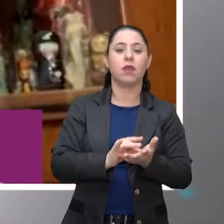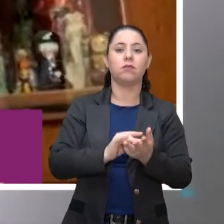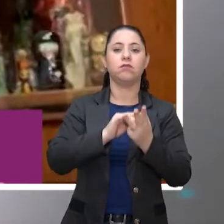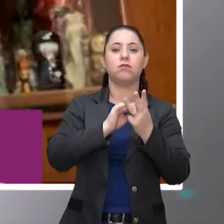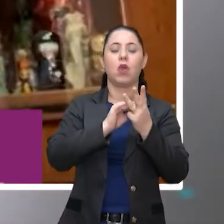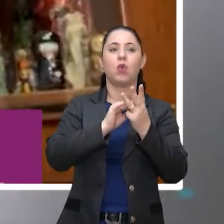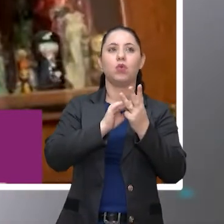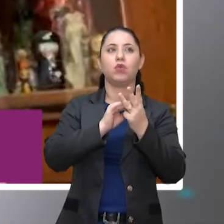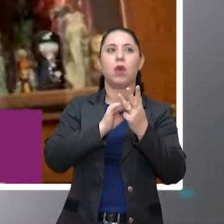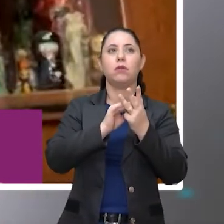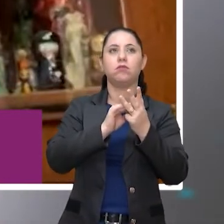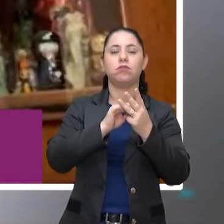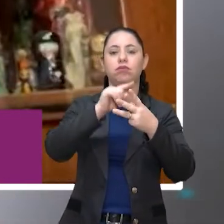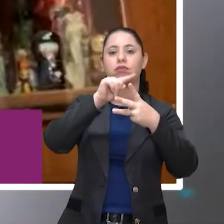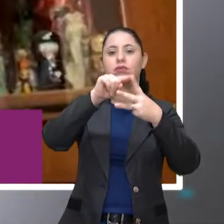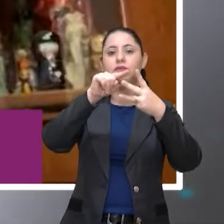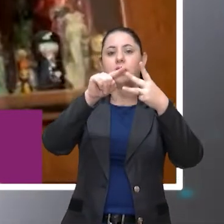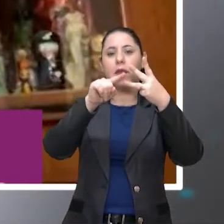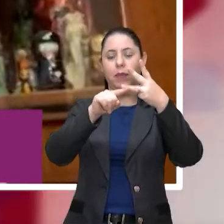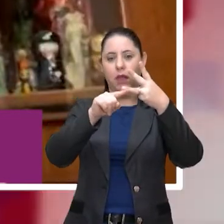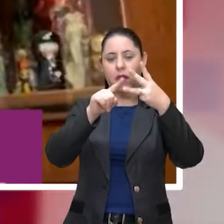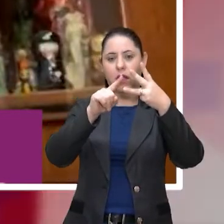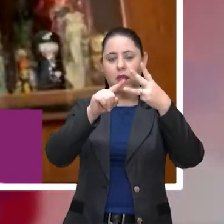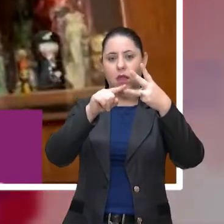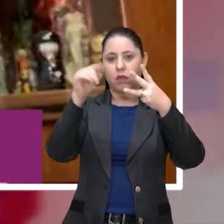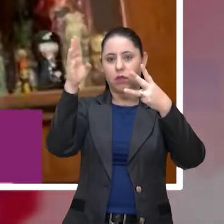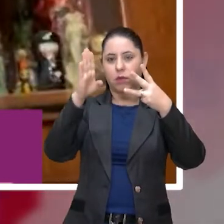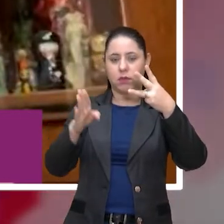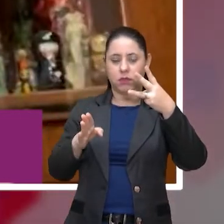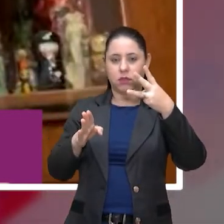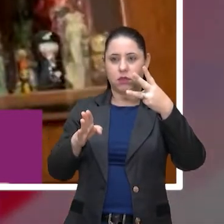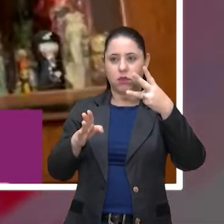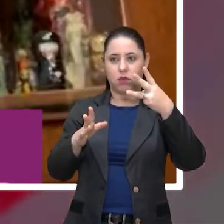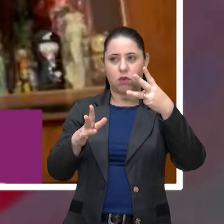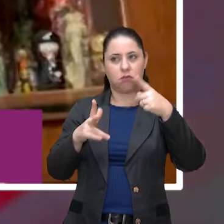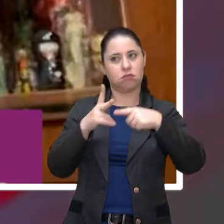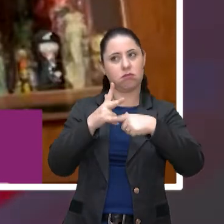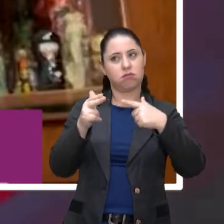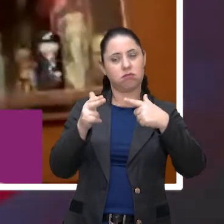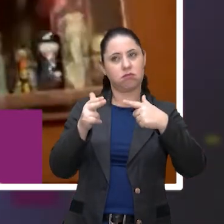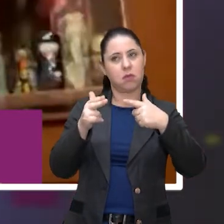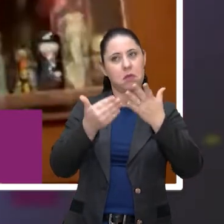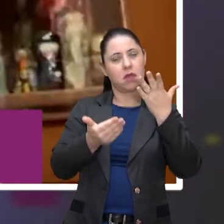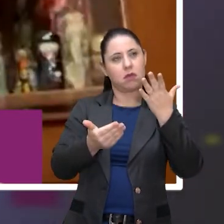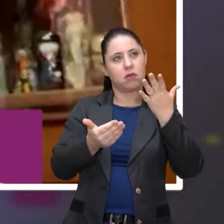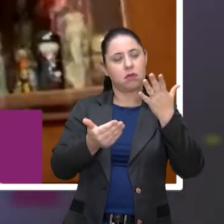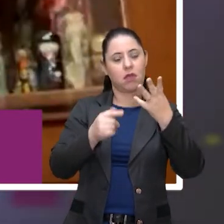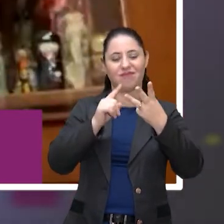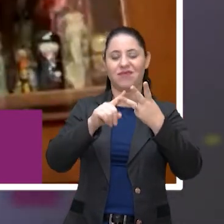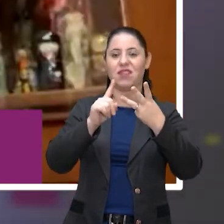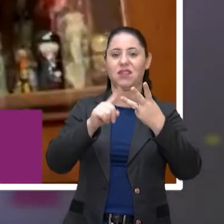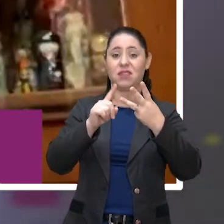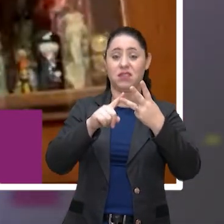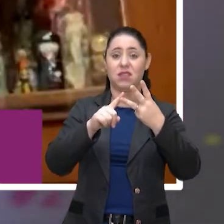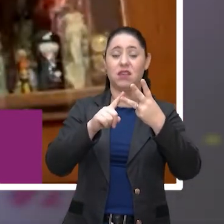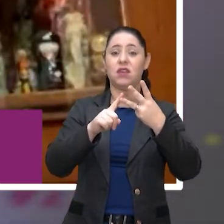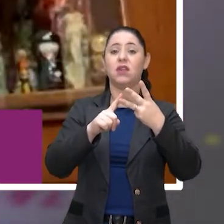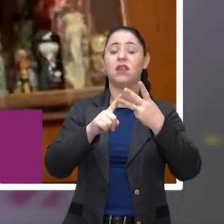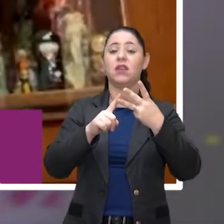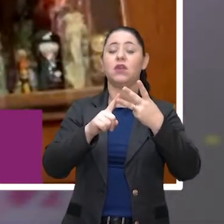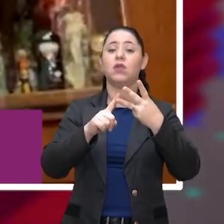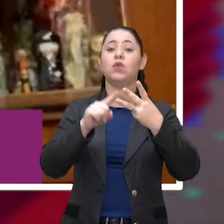terceira posição no Brasil, né? A gente perde para a região, perde ou ganha, né? Vamos colocar assim, mas a gente está em terceiro lugar